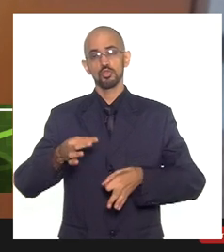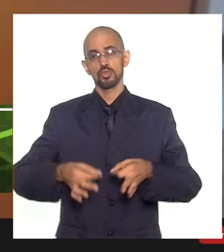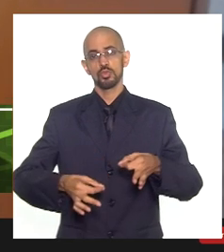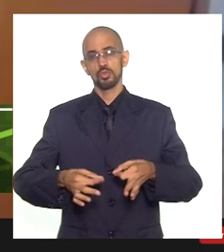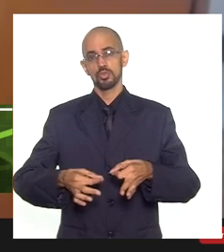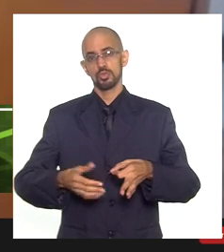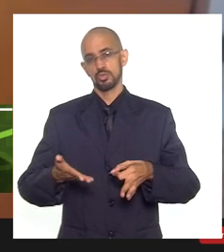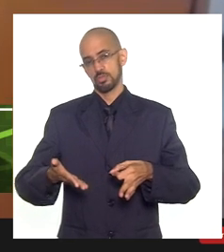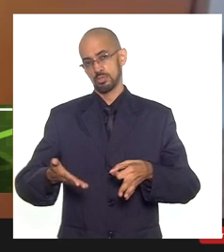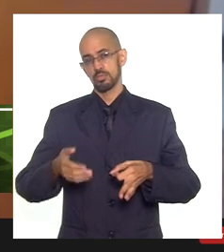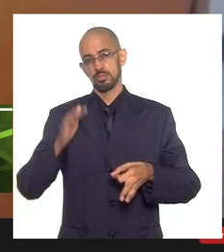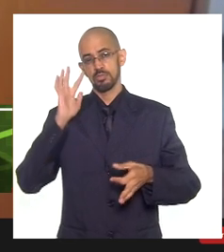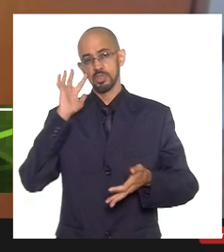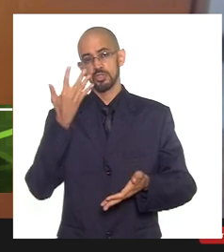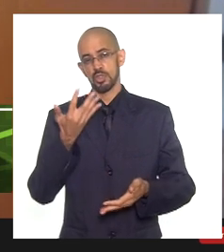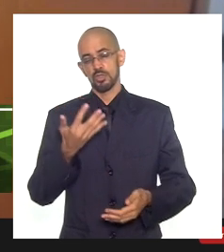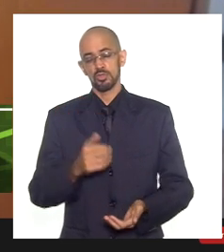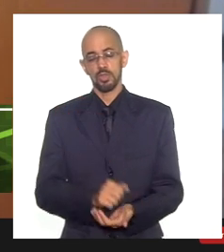de Justiça